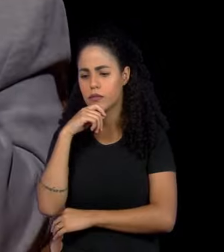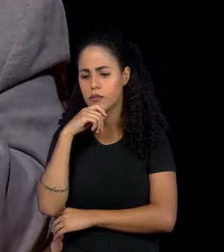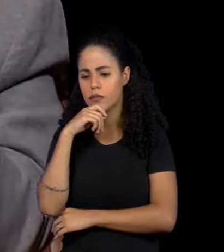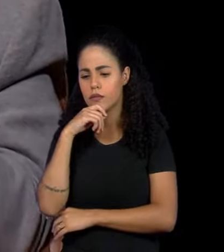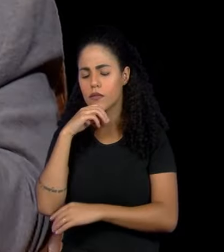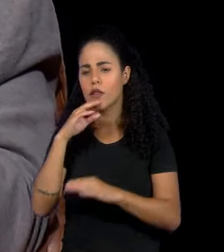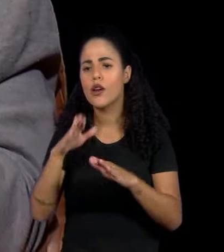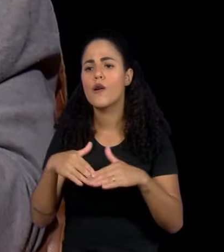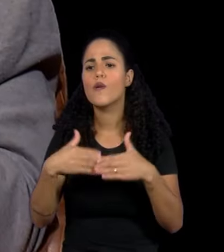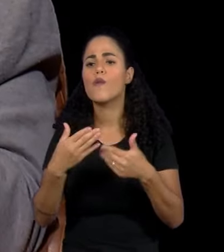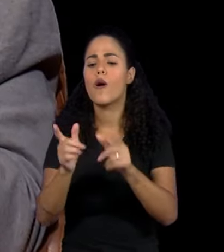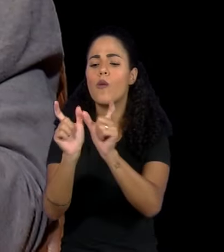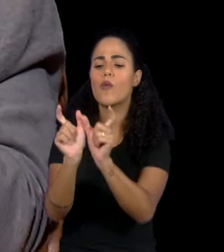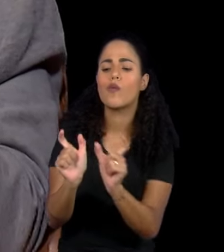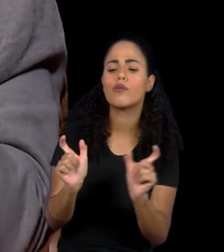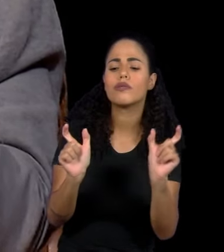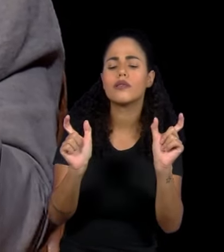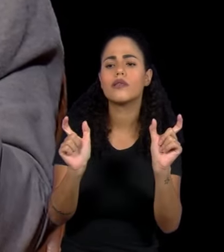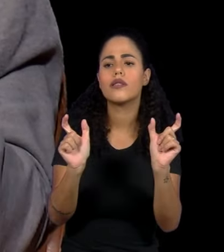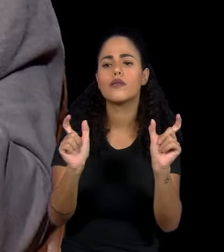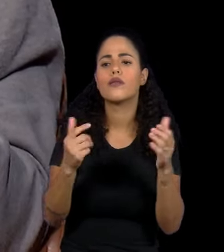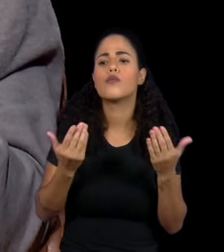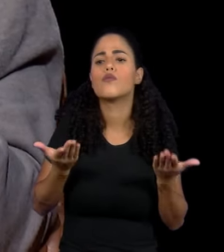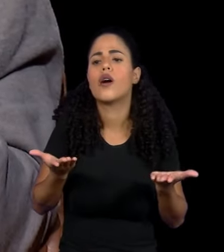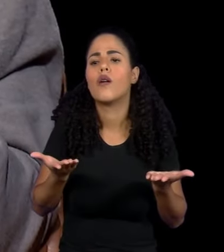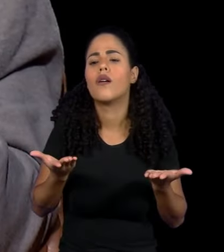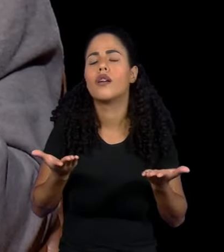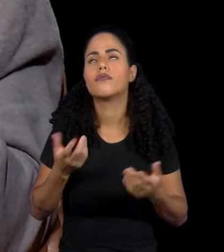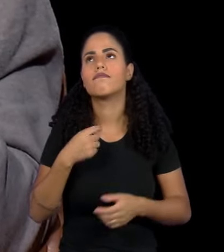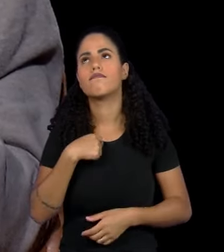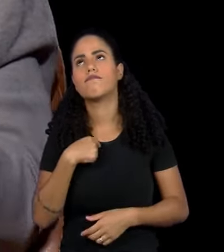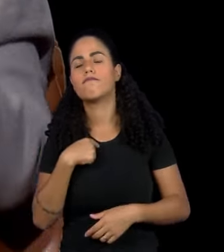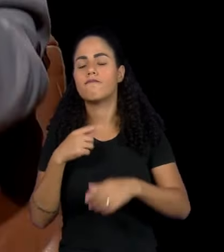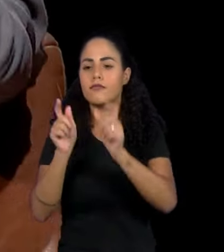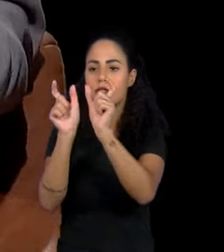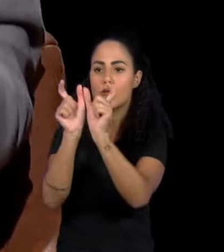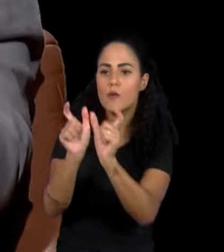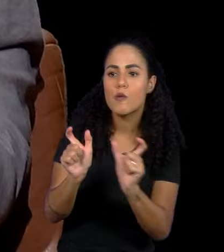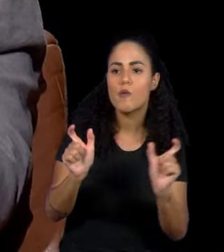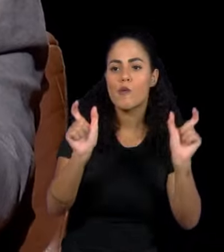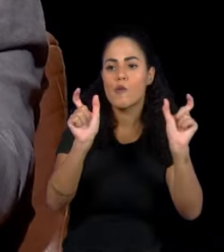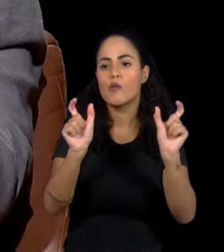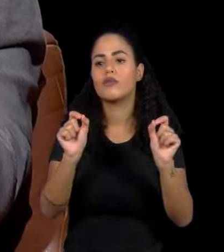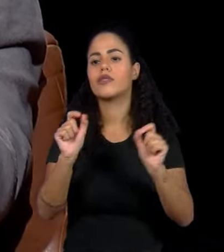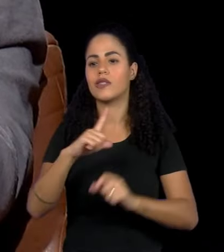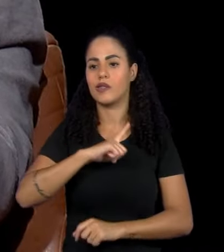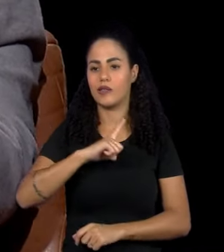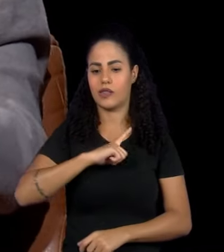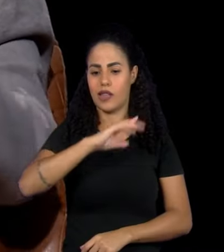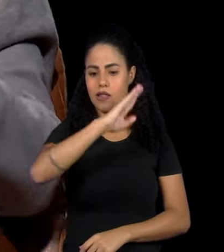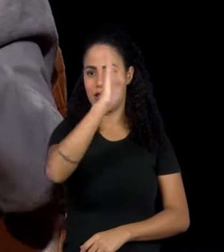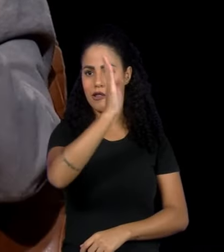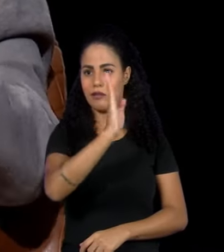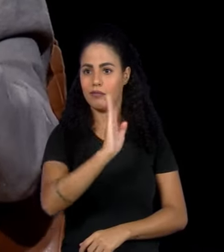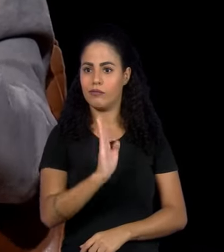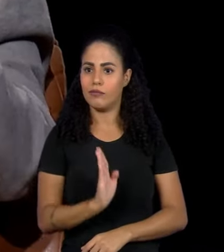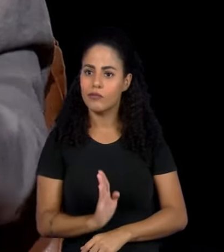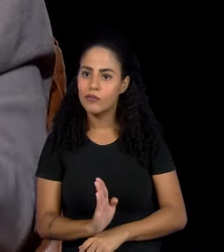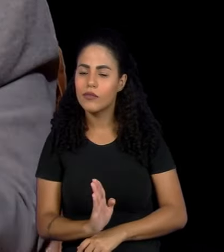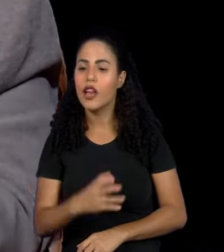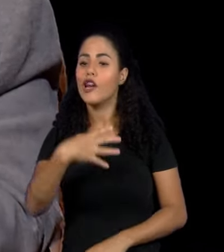conceito não é muito esse, né? Eu acho que o conceito maior é o seguinte, é de como ter o Brasil de uma forma